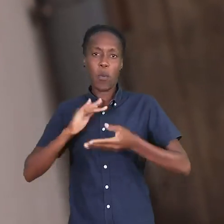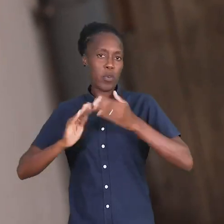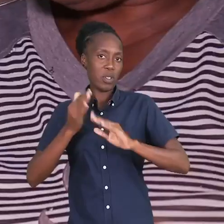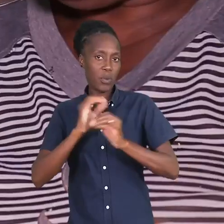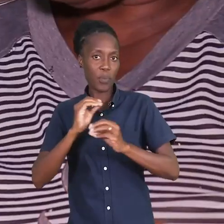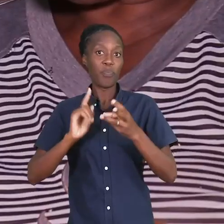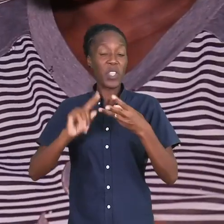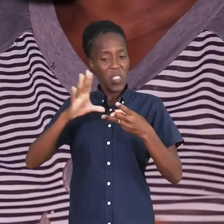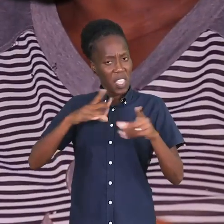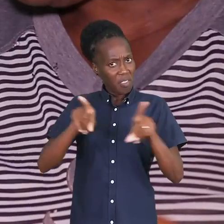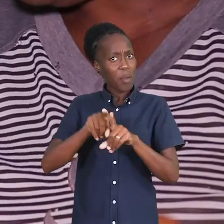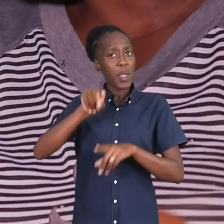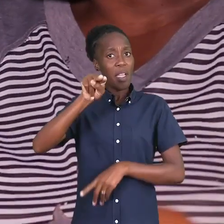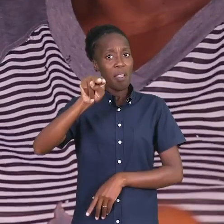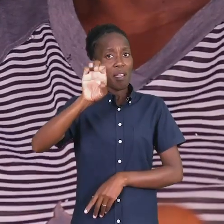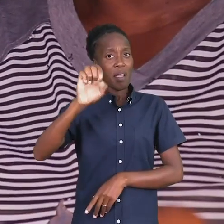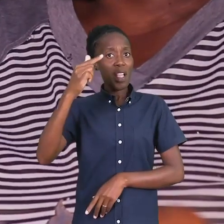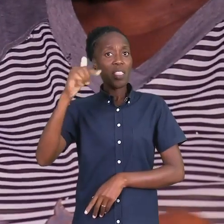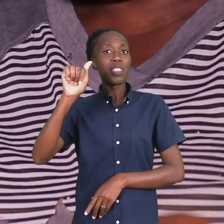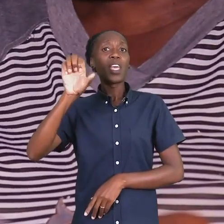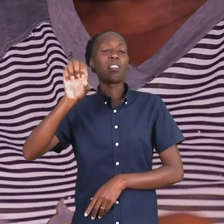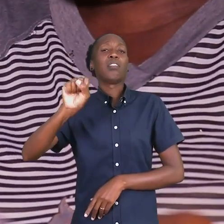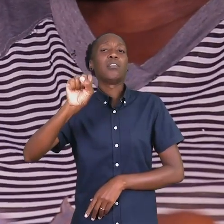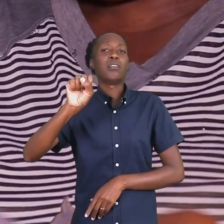Consegui, ainda estou a formar as minhas netinhas.